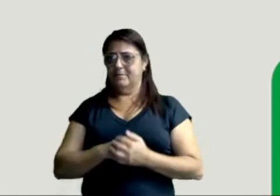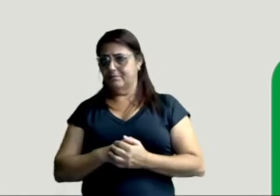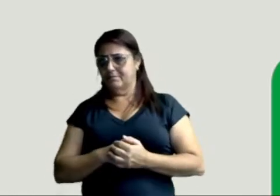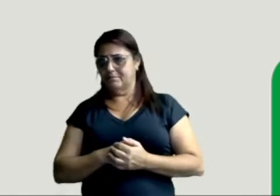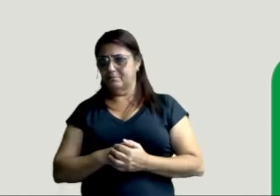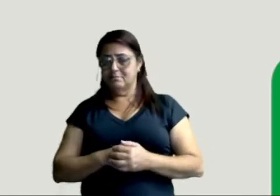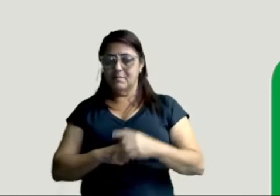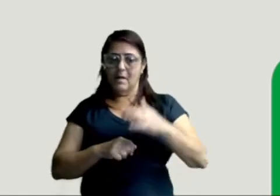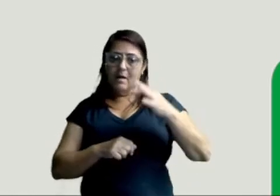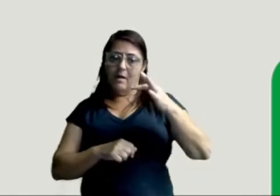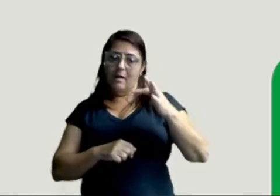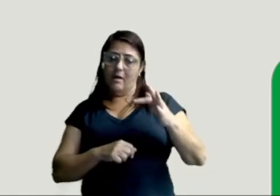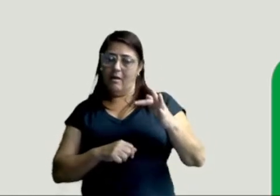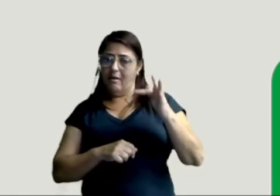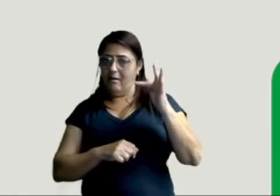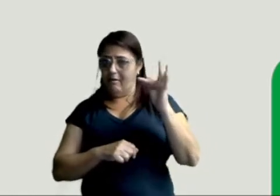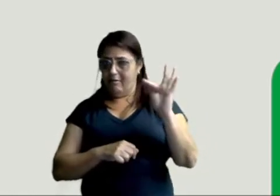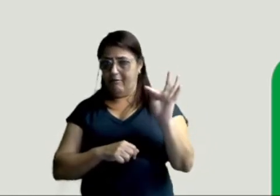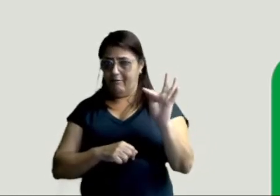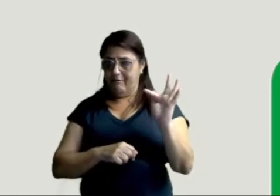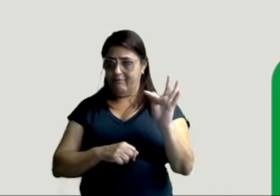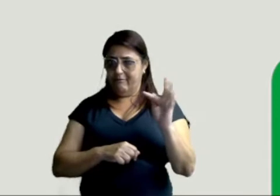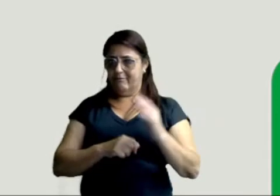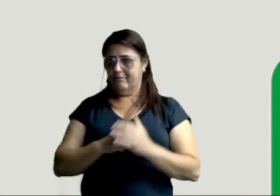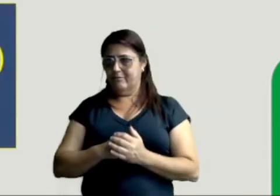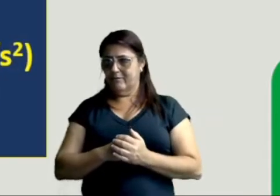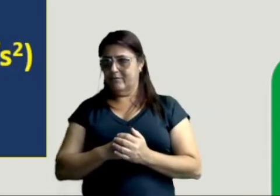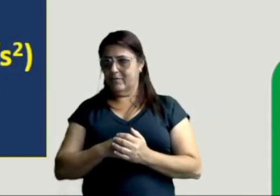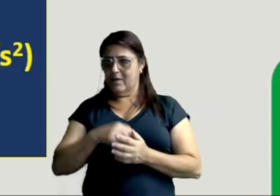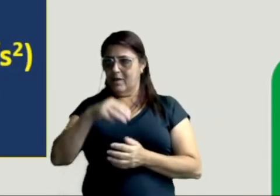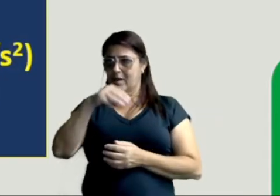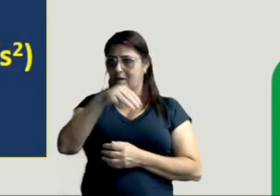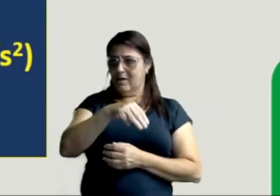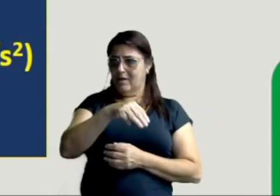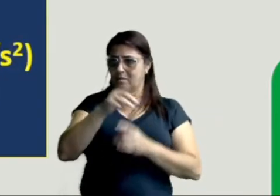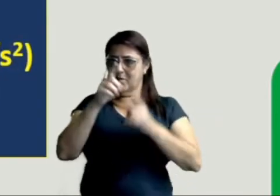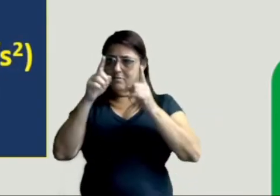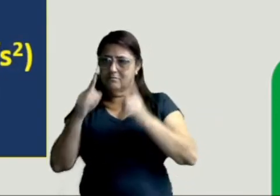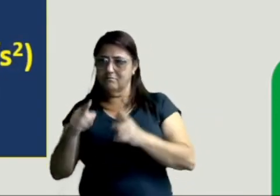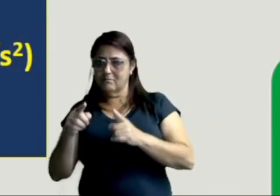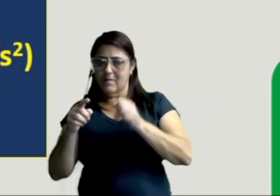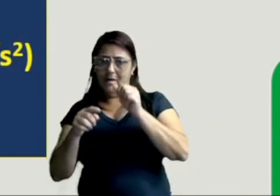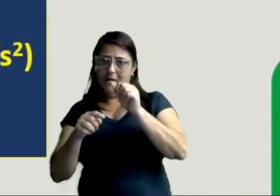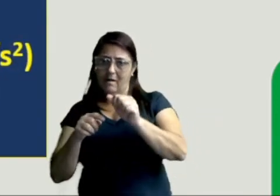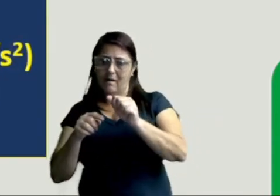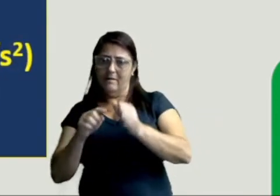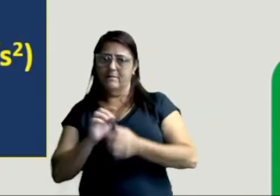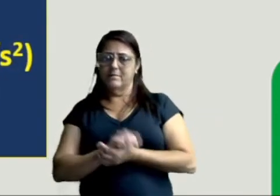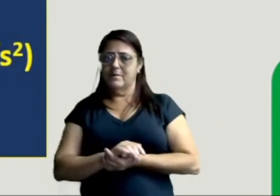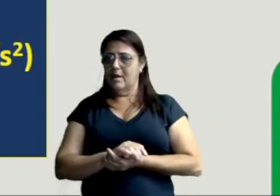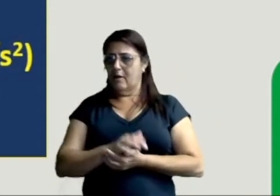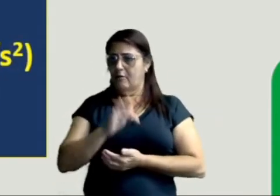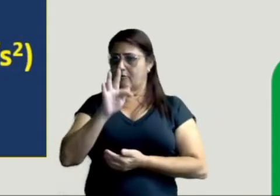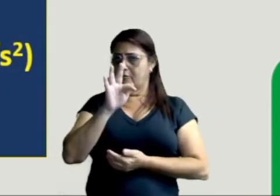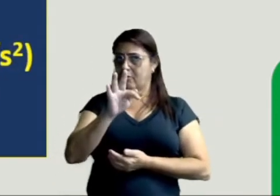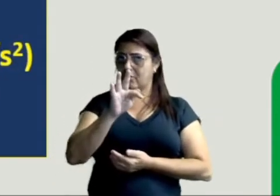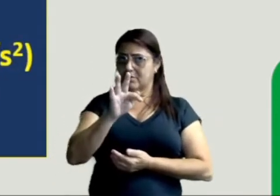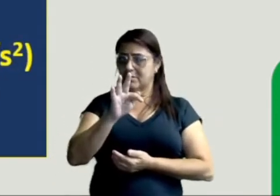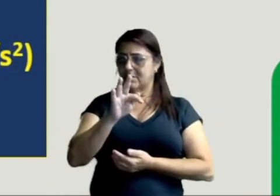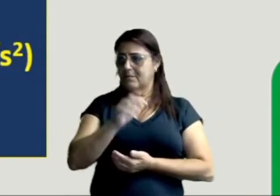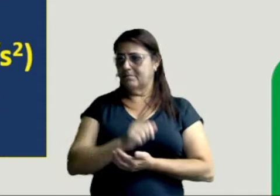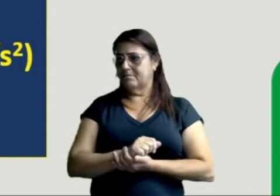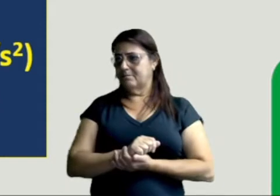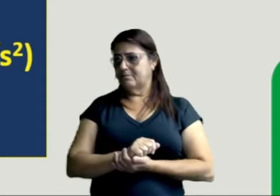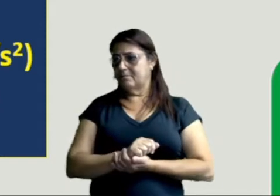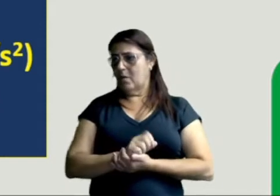Então, eu posso utilizar também assim? Pode, professor. O que significa cada um aí? F é o modo da força que é dado em